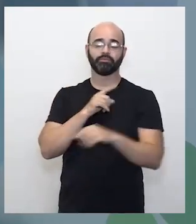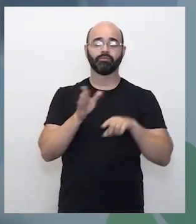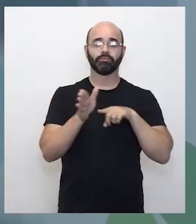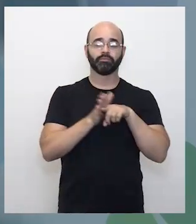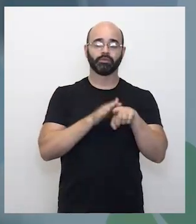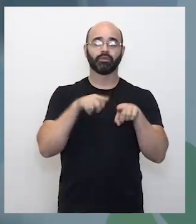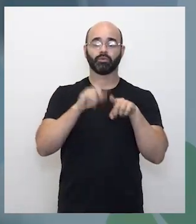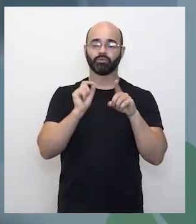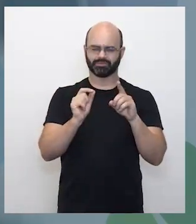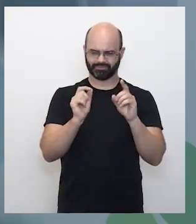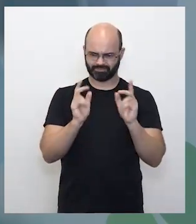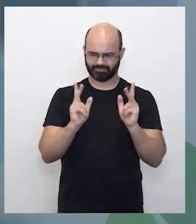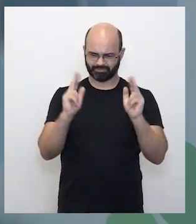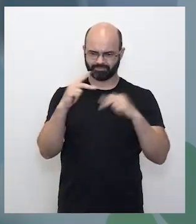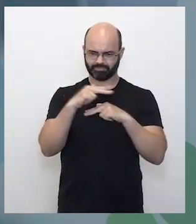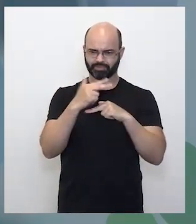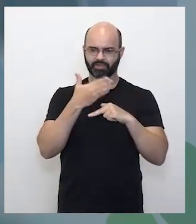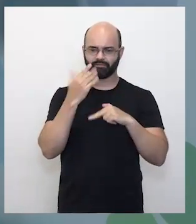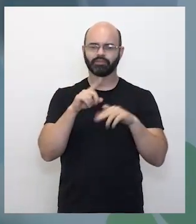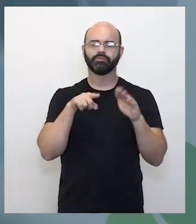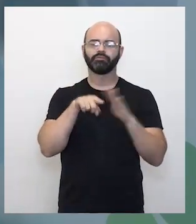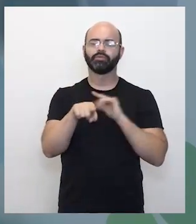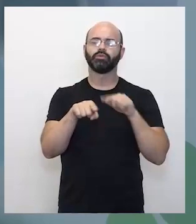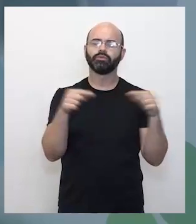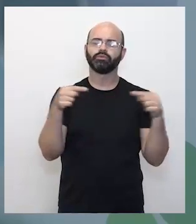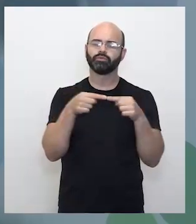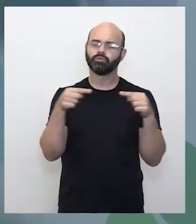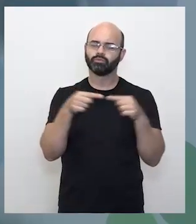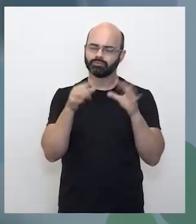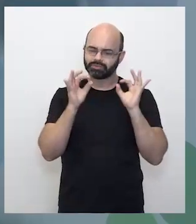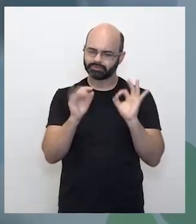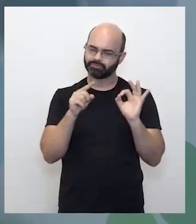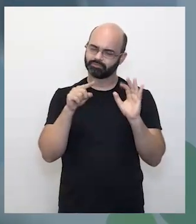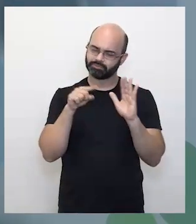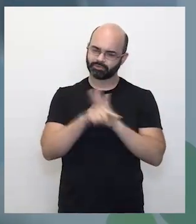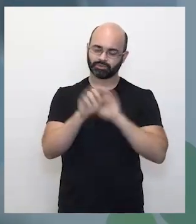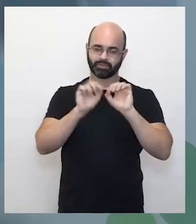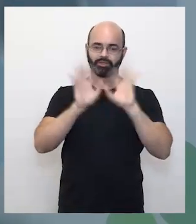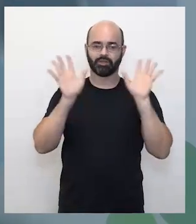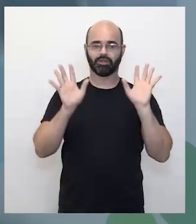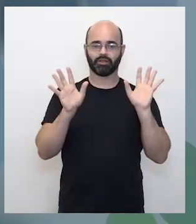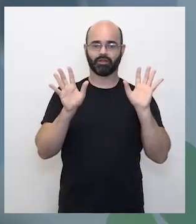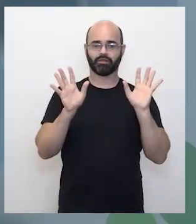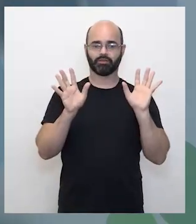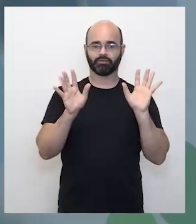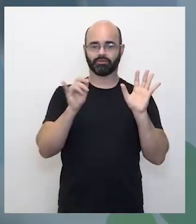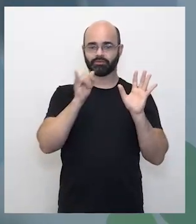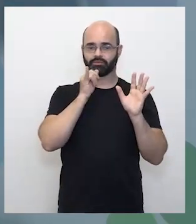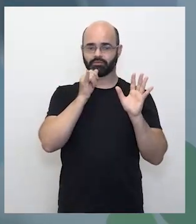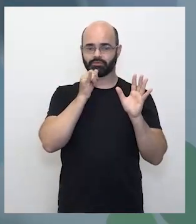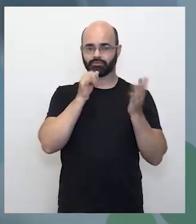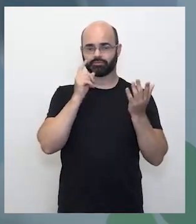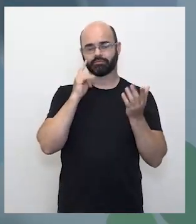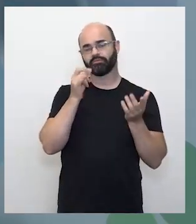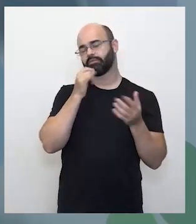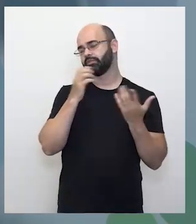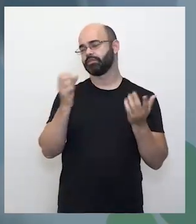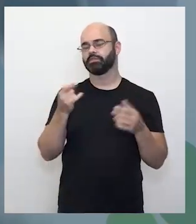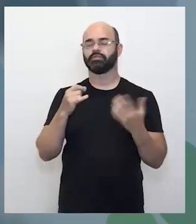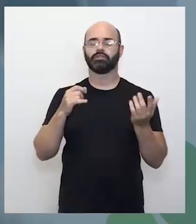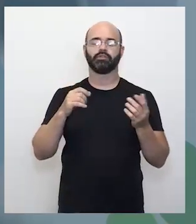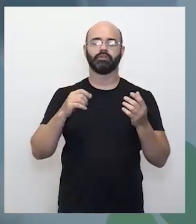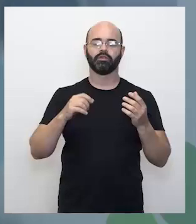bem recortada. Né? Então, essa pergunta precisa ser, em relação às festas juninas,